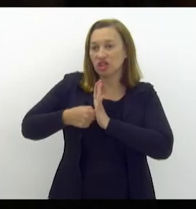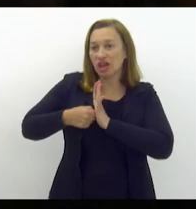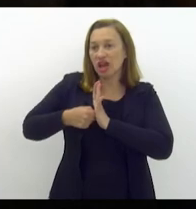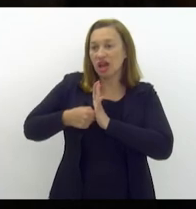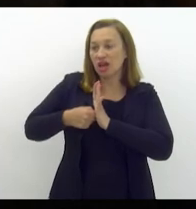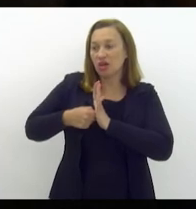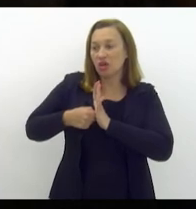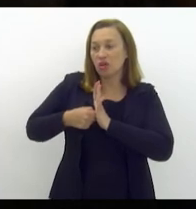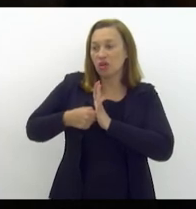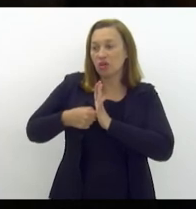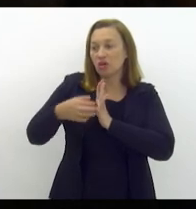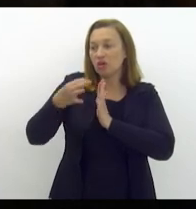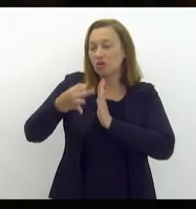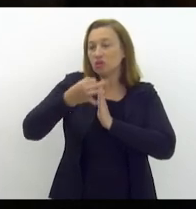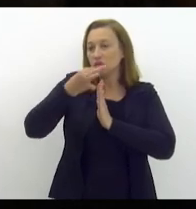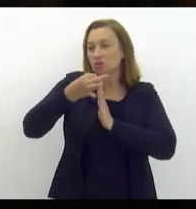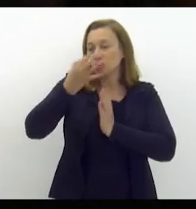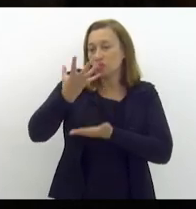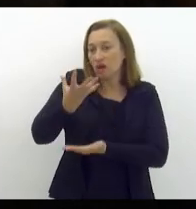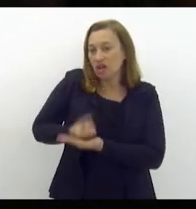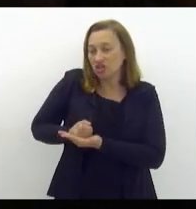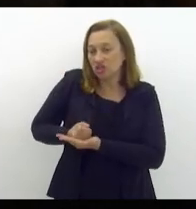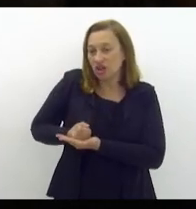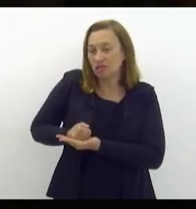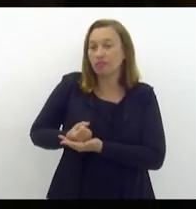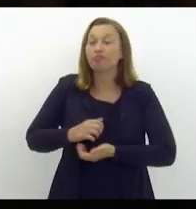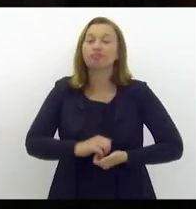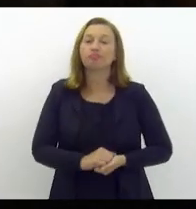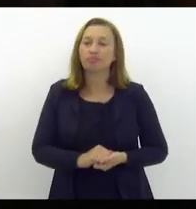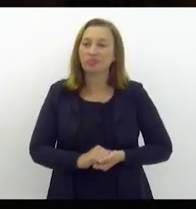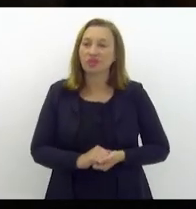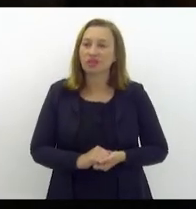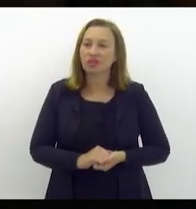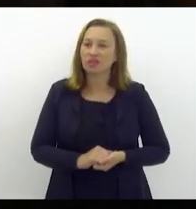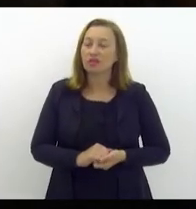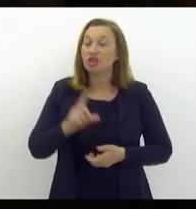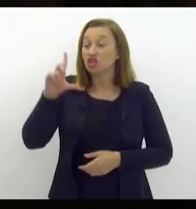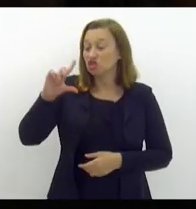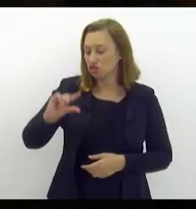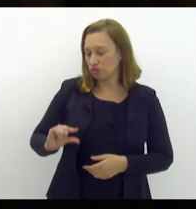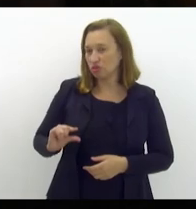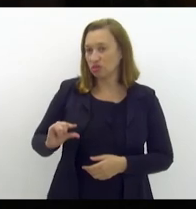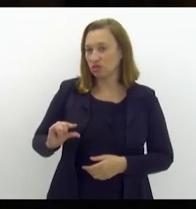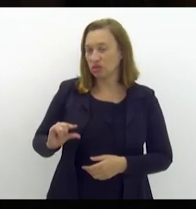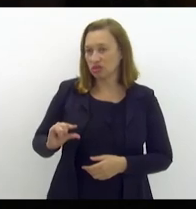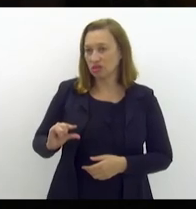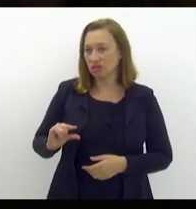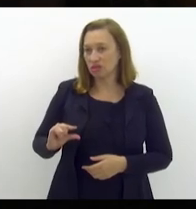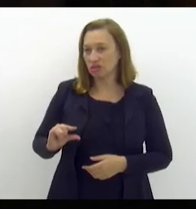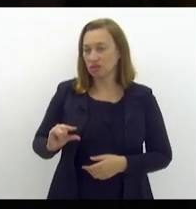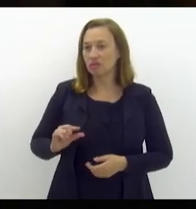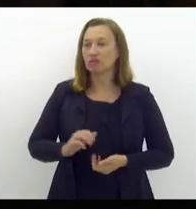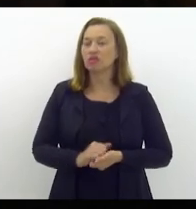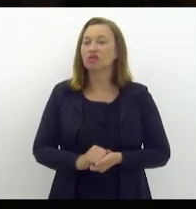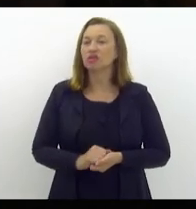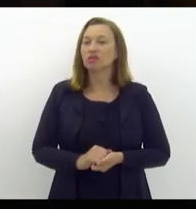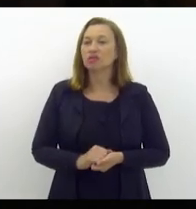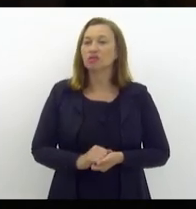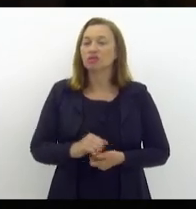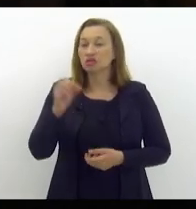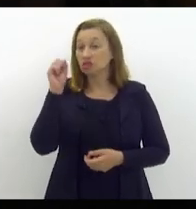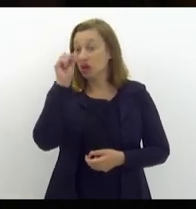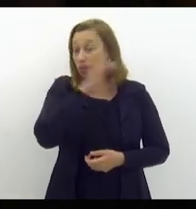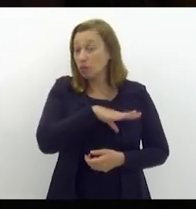que mundialmente esse debate vem sendo colocado para a redução dos índices, seja de